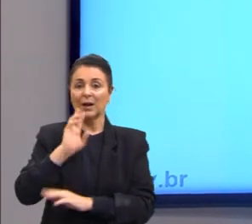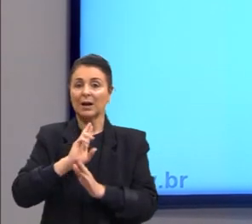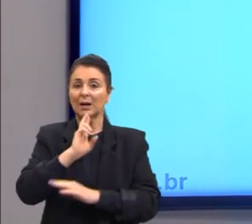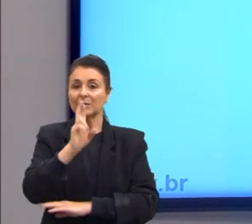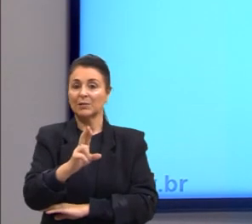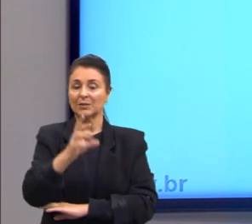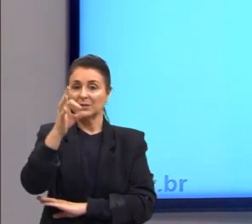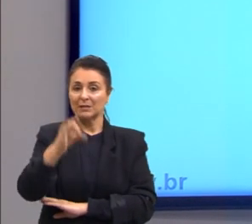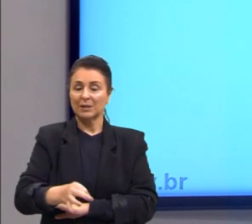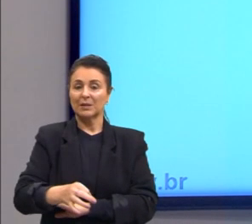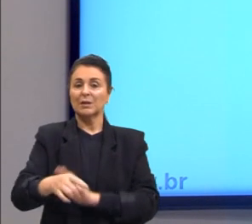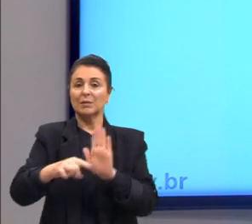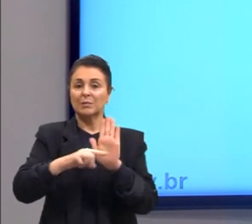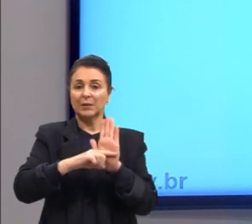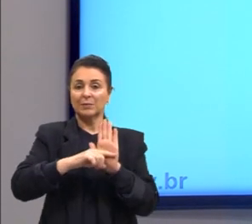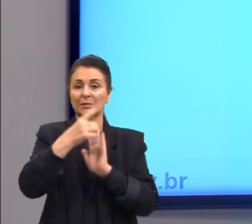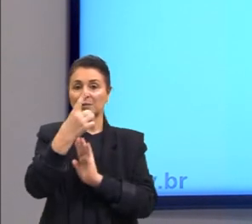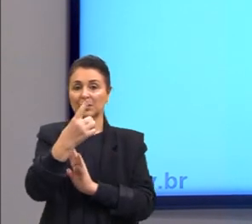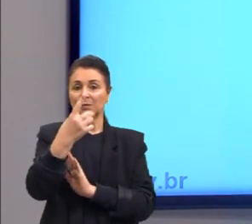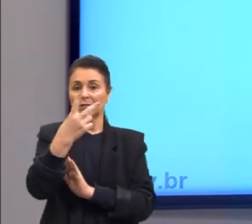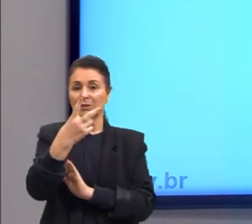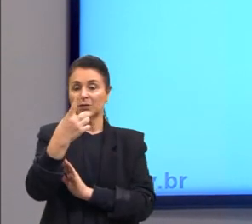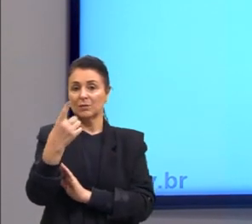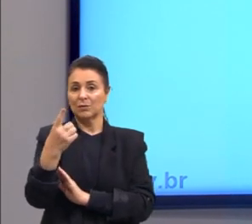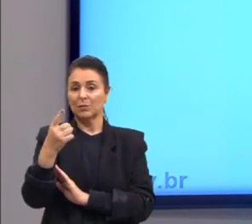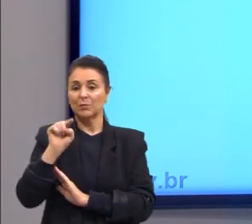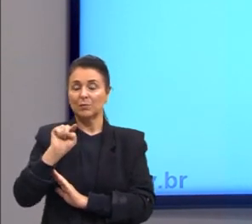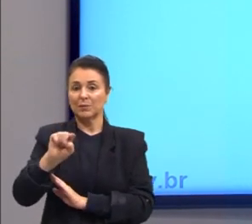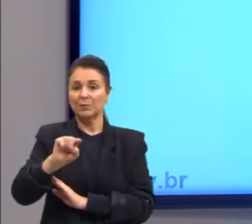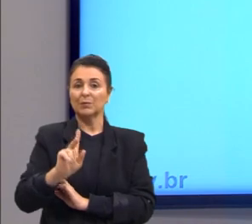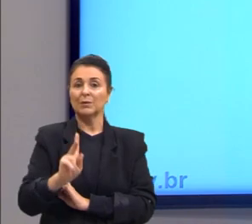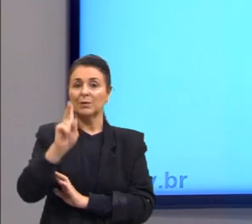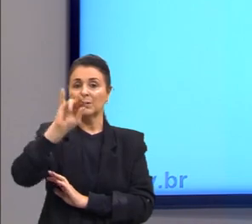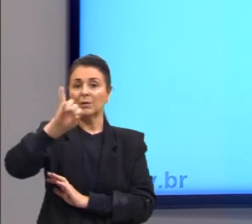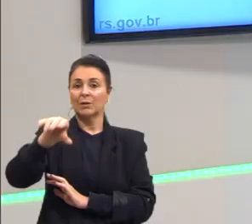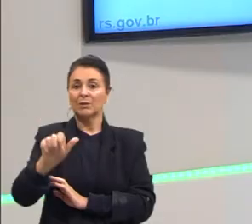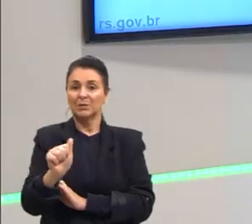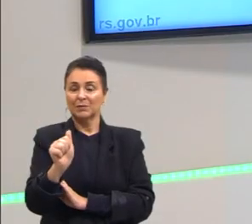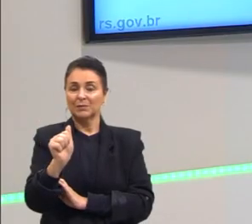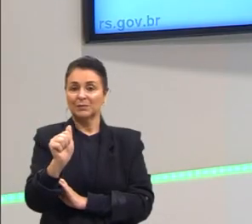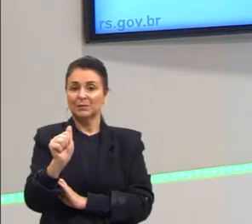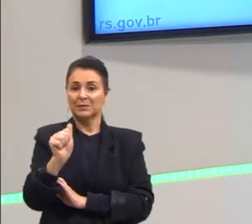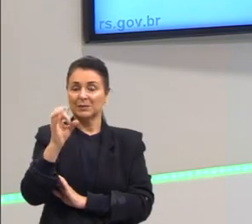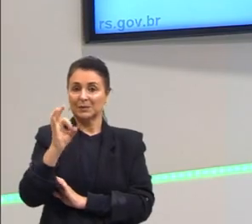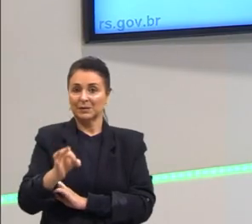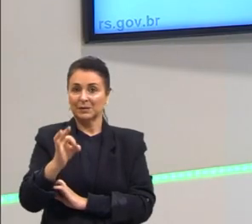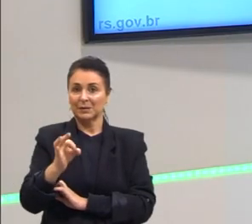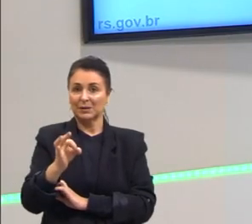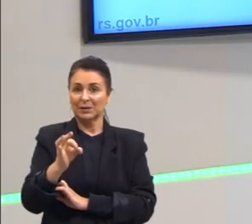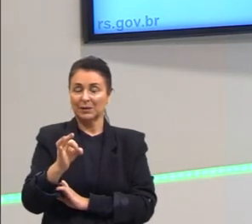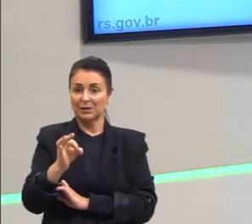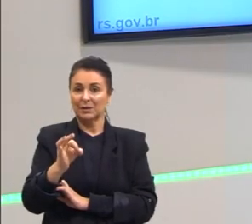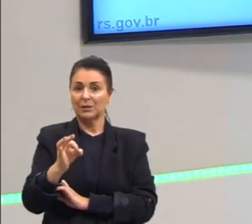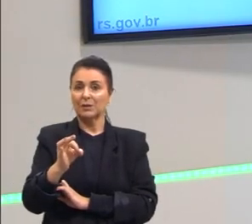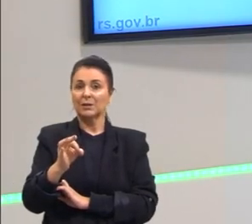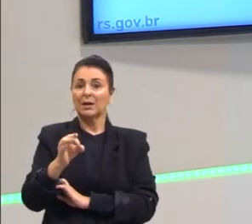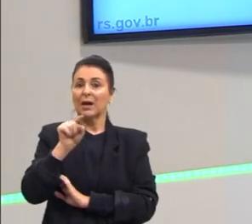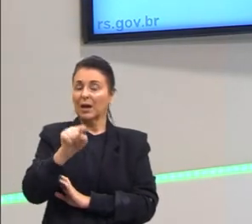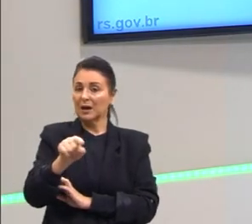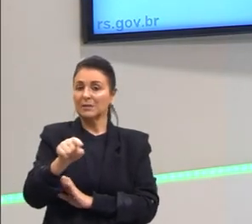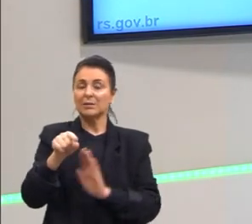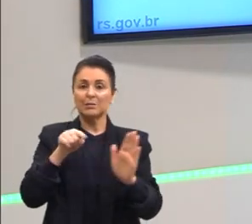- 121 mil kilojoules certo é assim que a gente aplica às questões